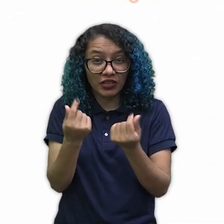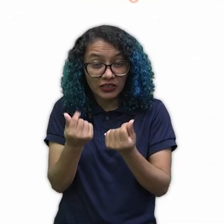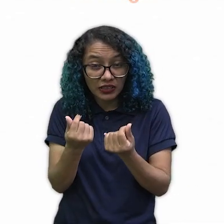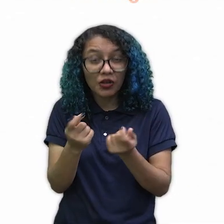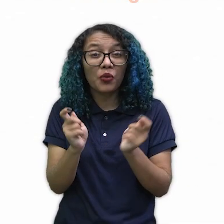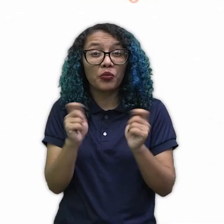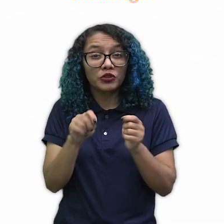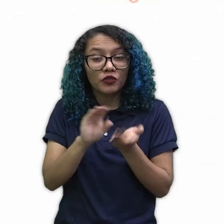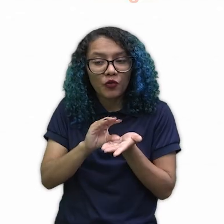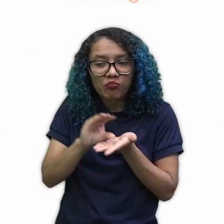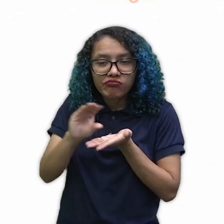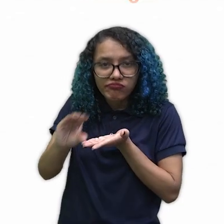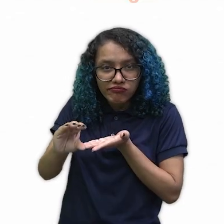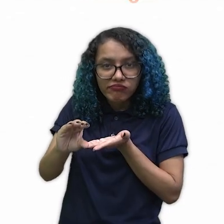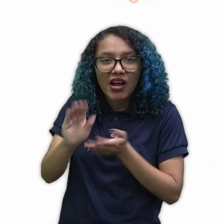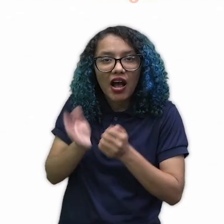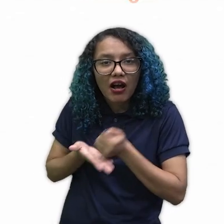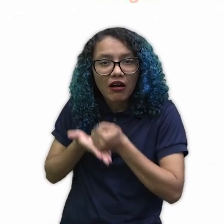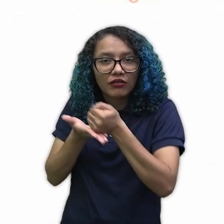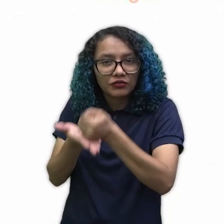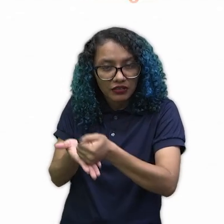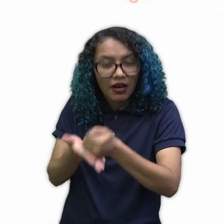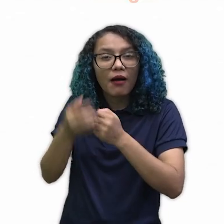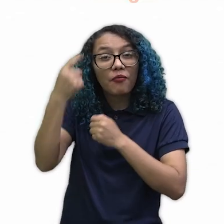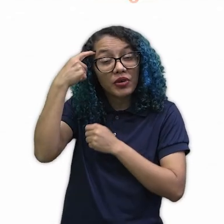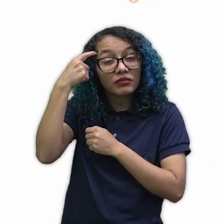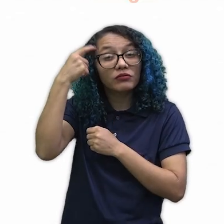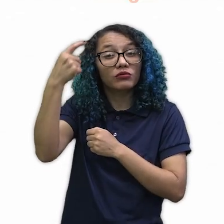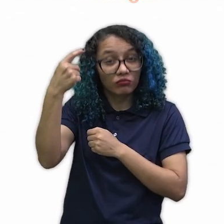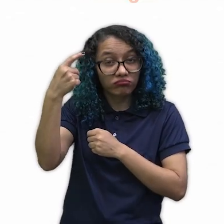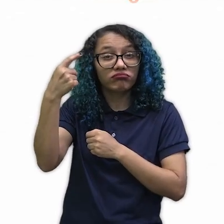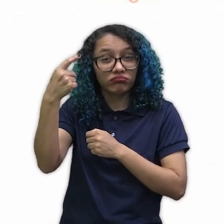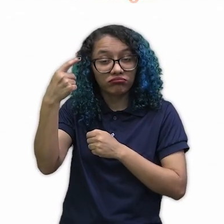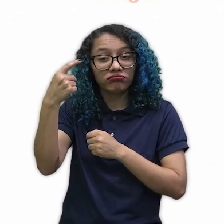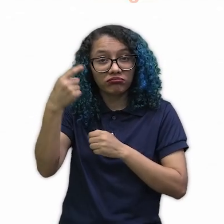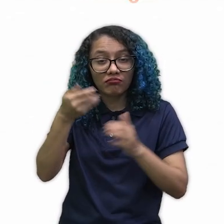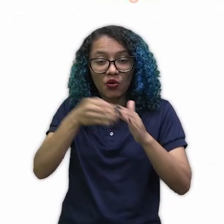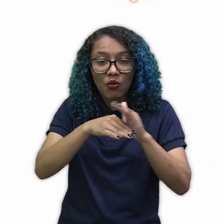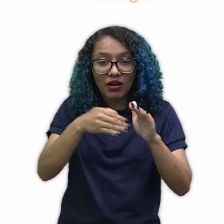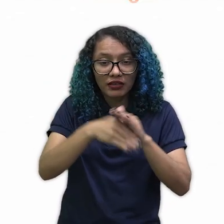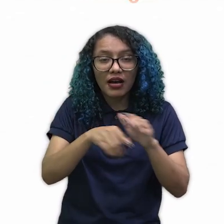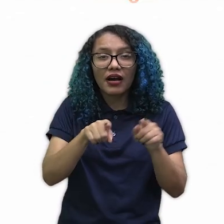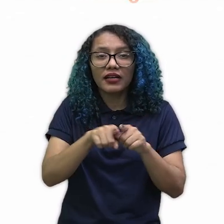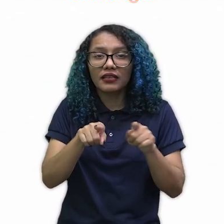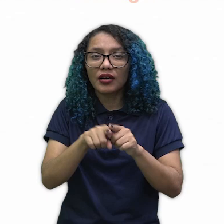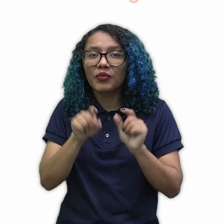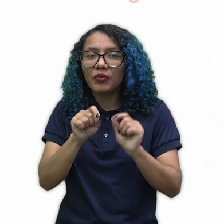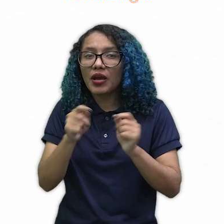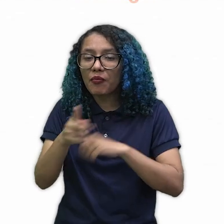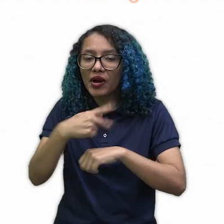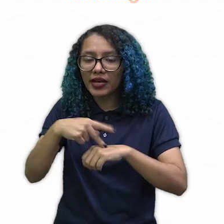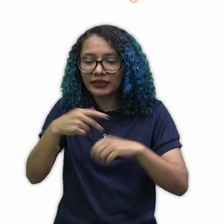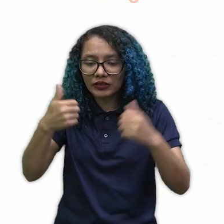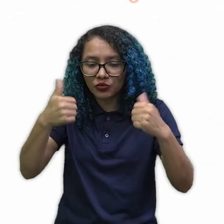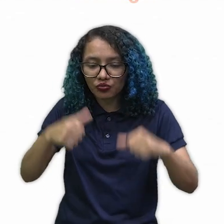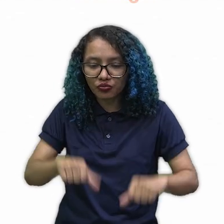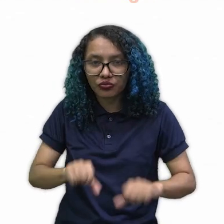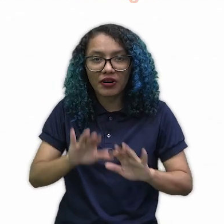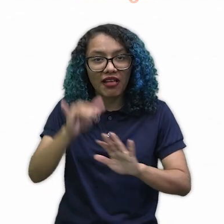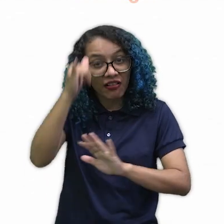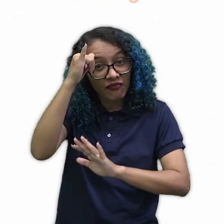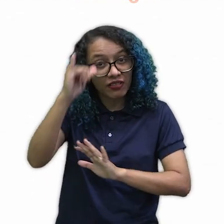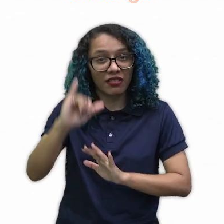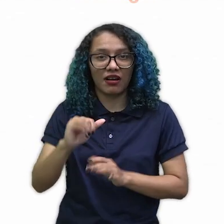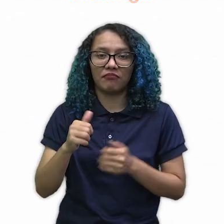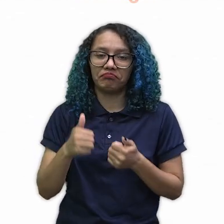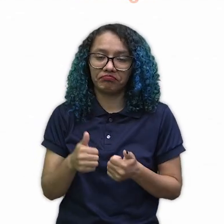eles acabaram pensando em relação a isso para se desenvolver e também para não quebrar o país, tá? E em